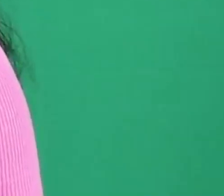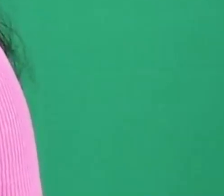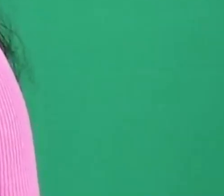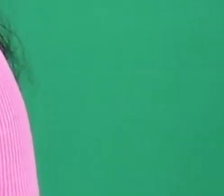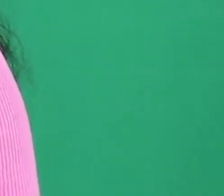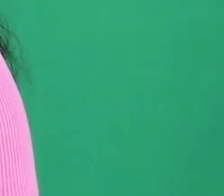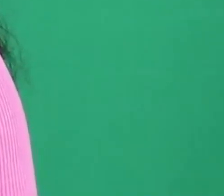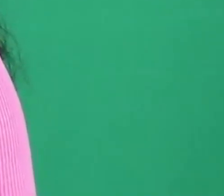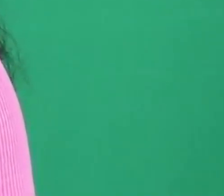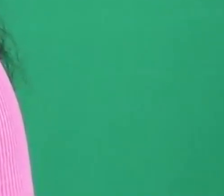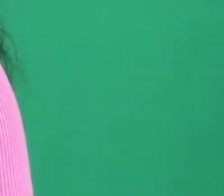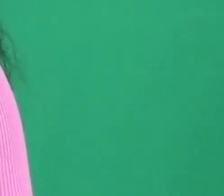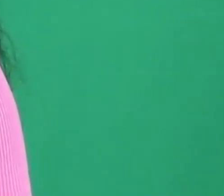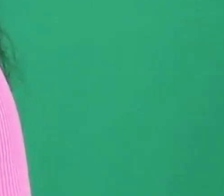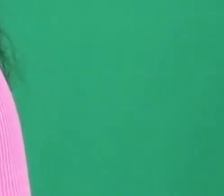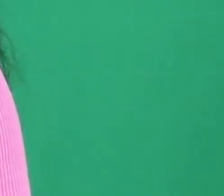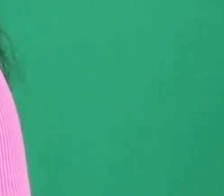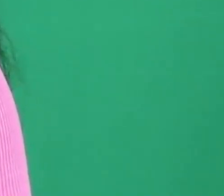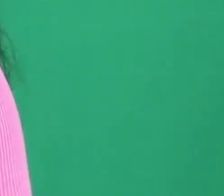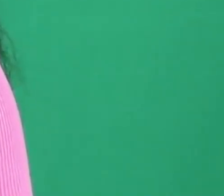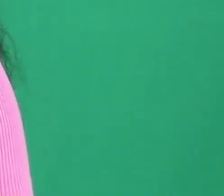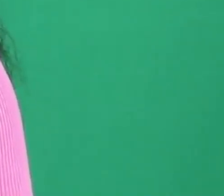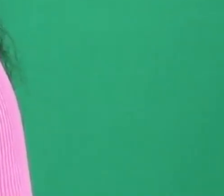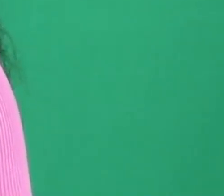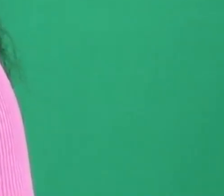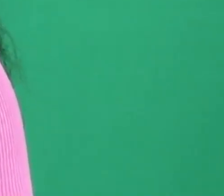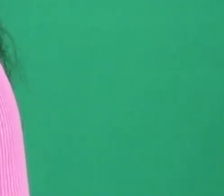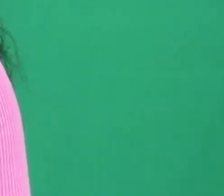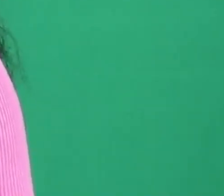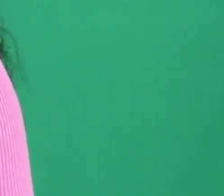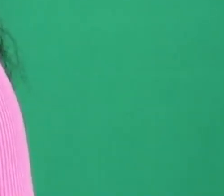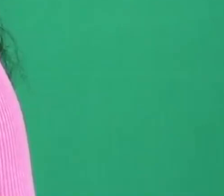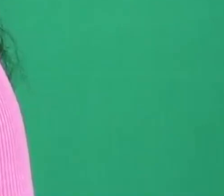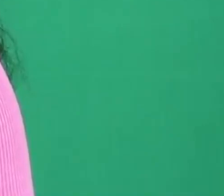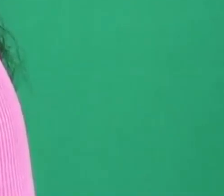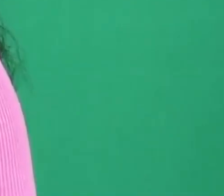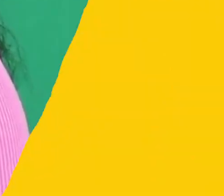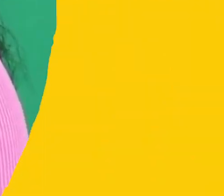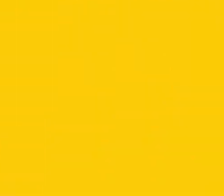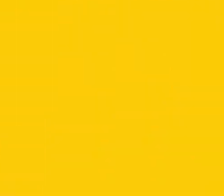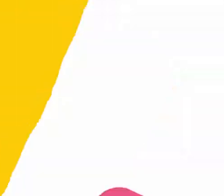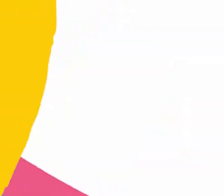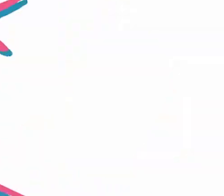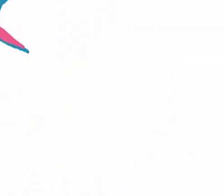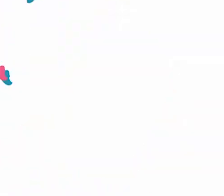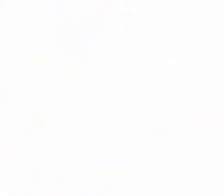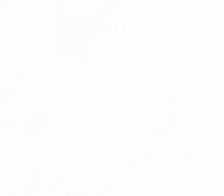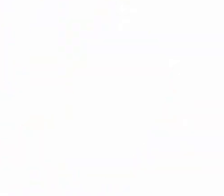3, 2, 1.